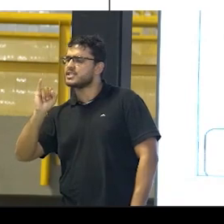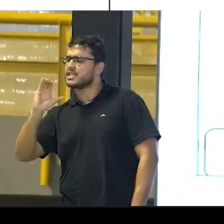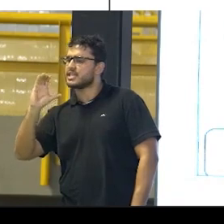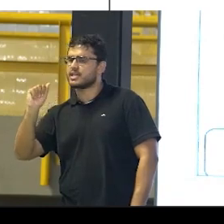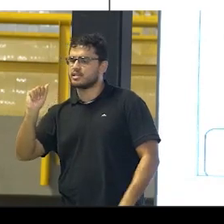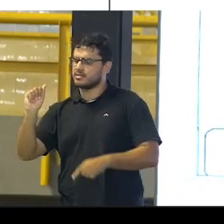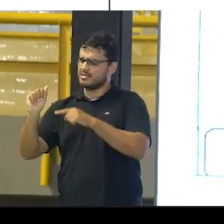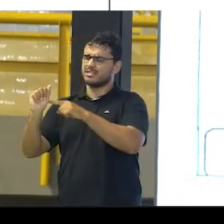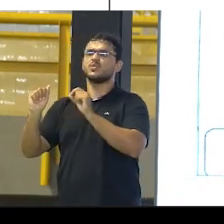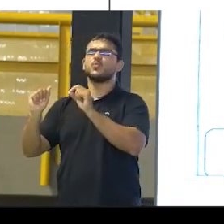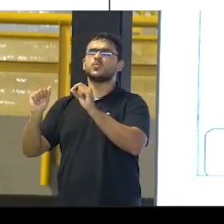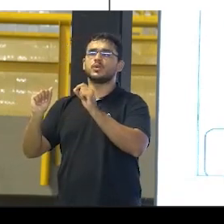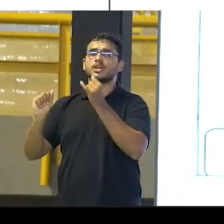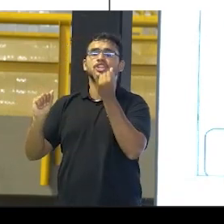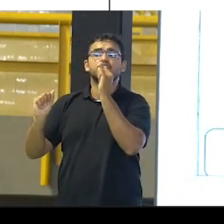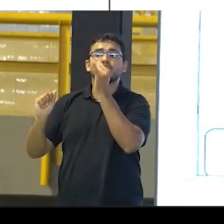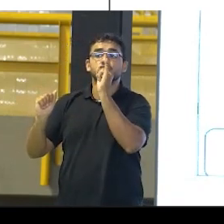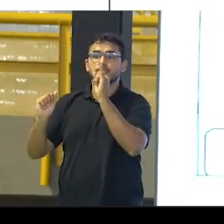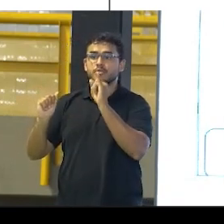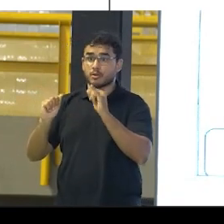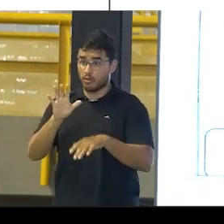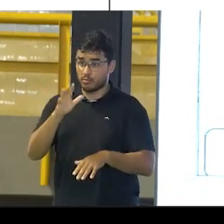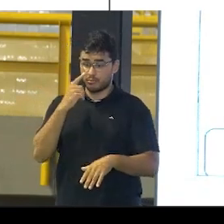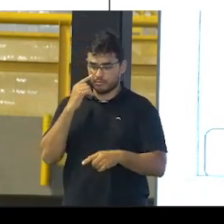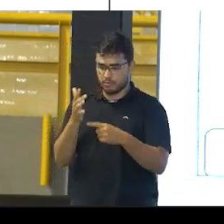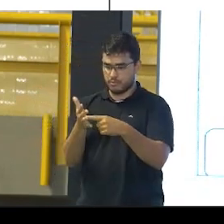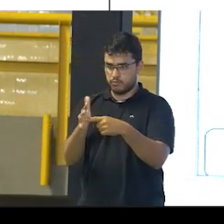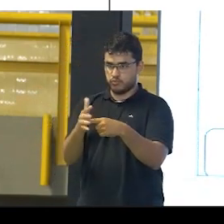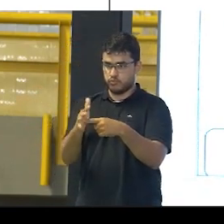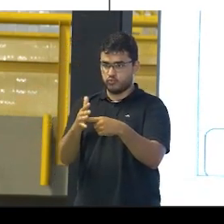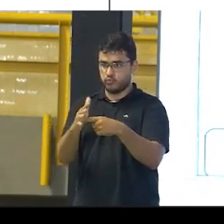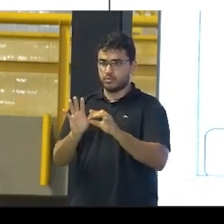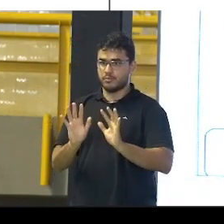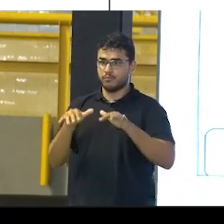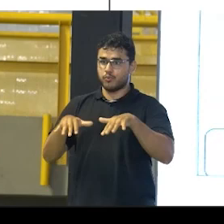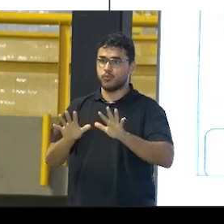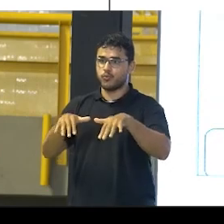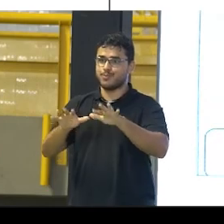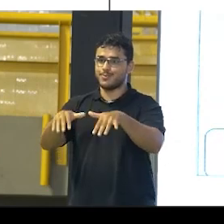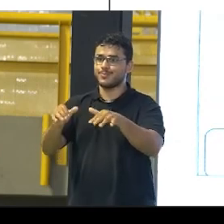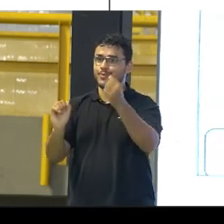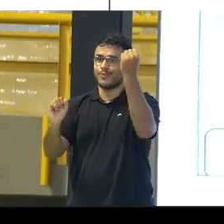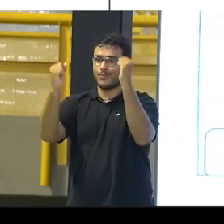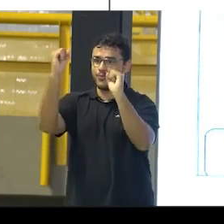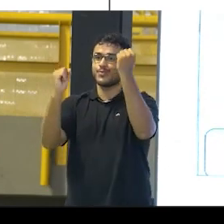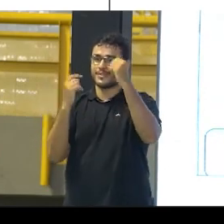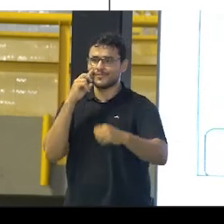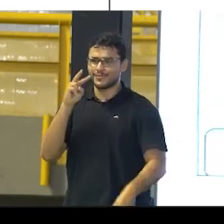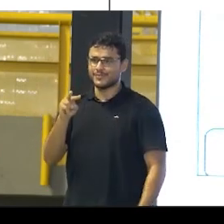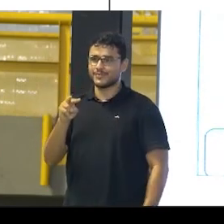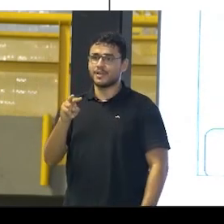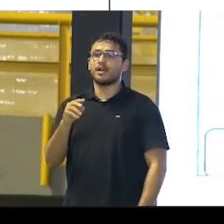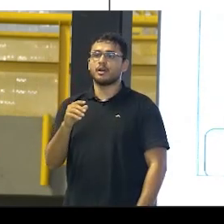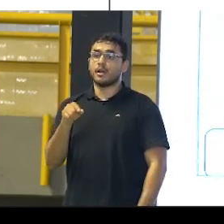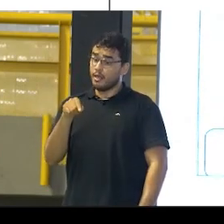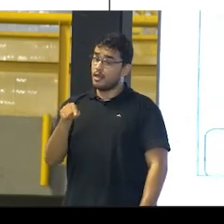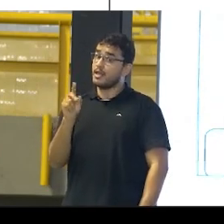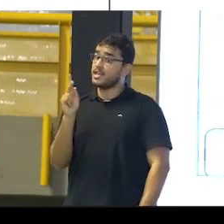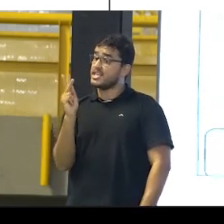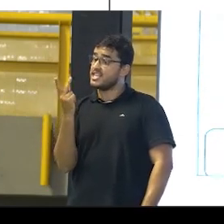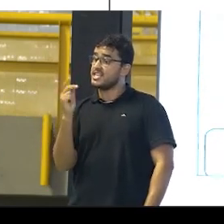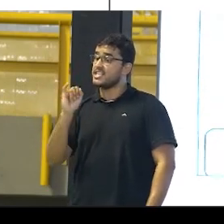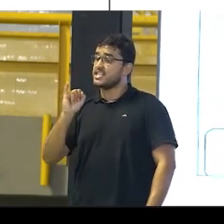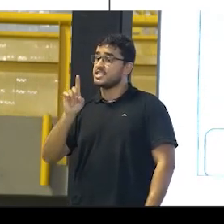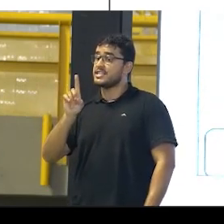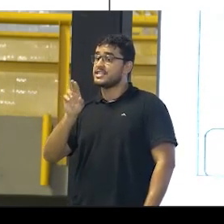Porque, pessoal, lembra sempre do seguinte, são poucos os países no mundo com capacidade de